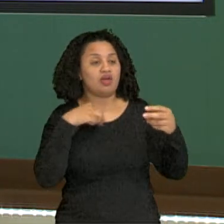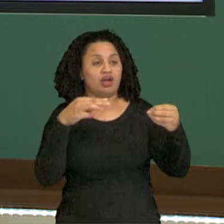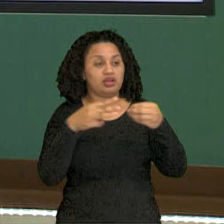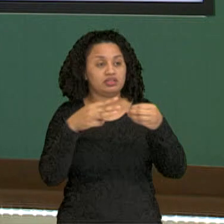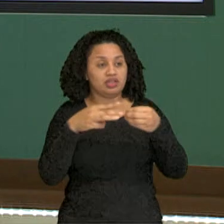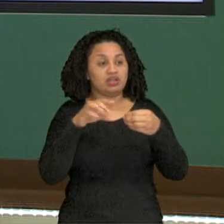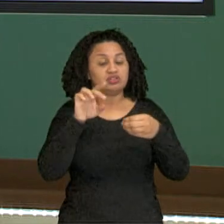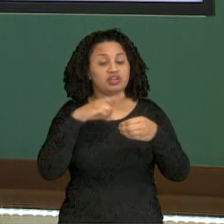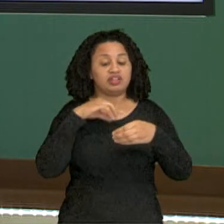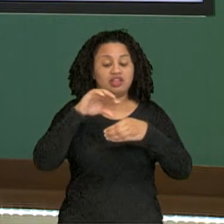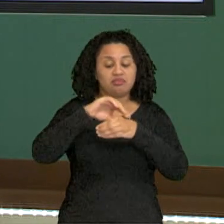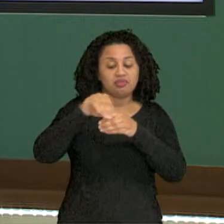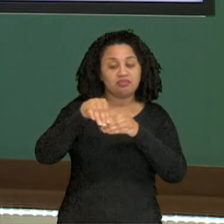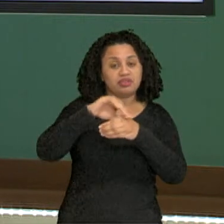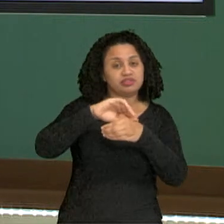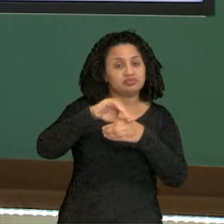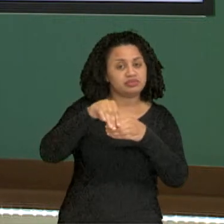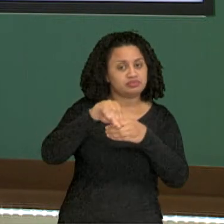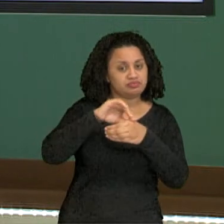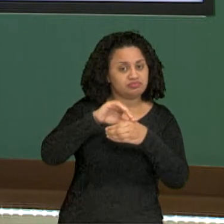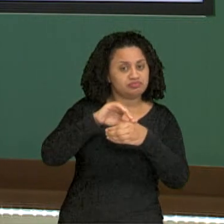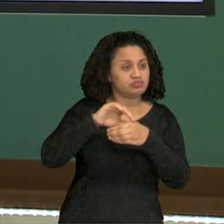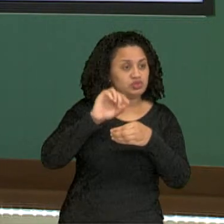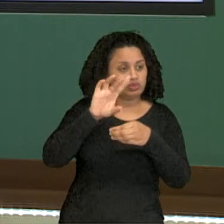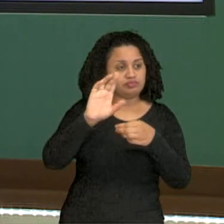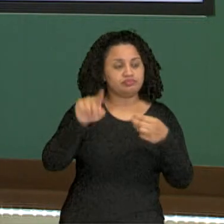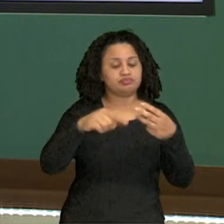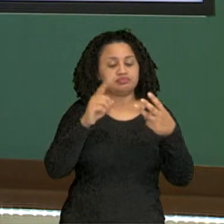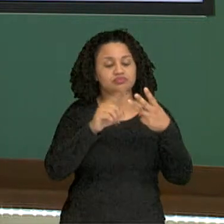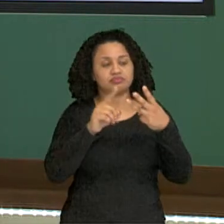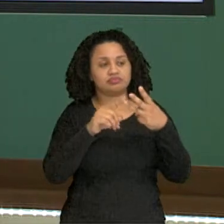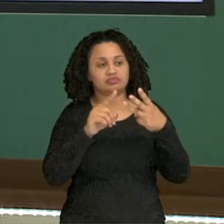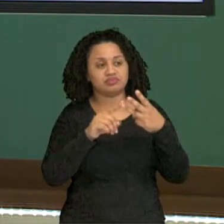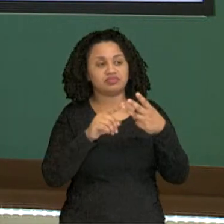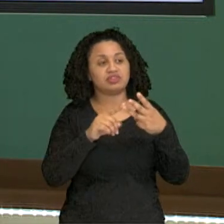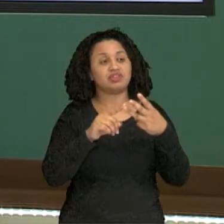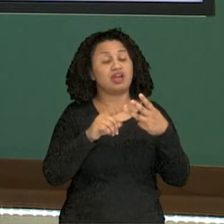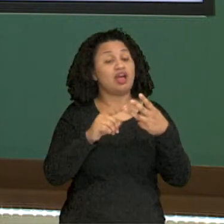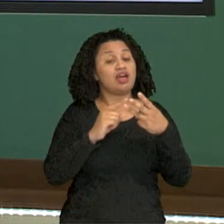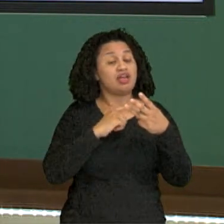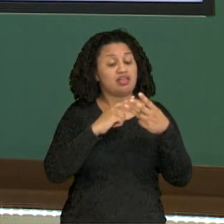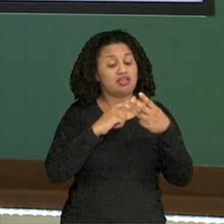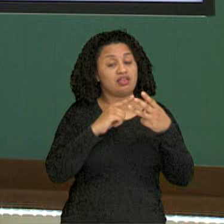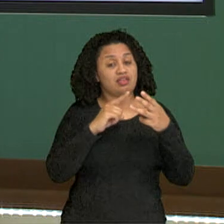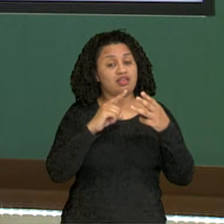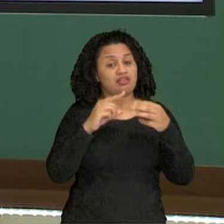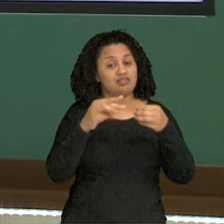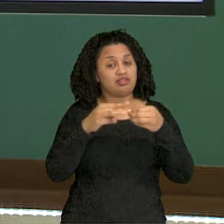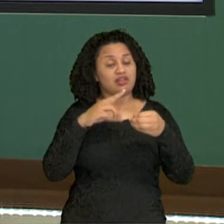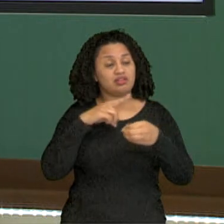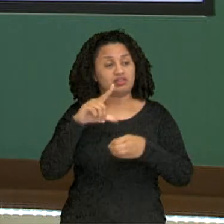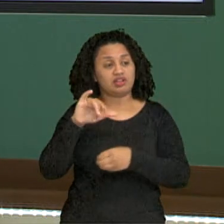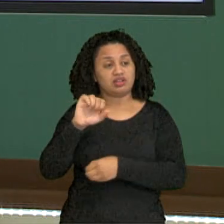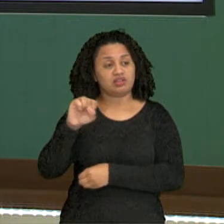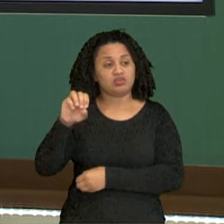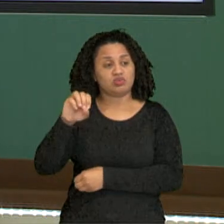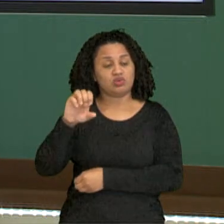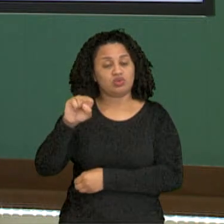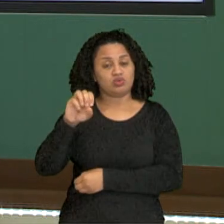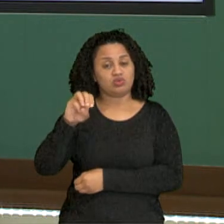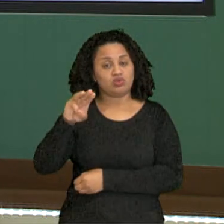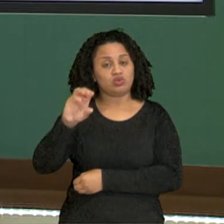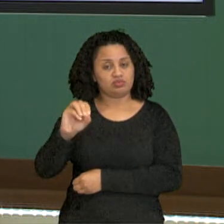célula só tem membrana plasmática, como envoltório. 3, apresenta lisossomo. Ela é animal ou